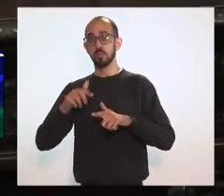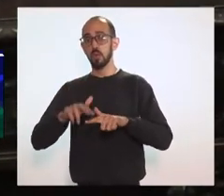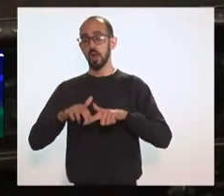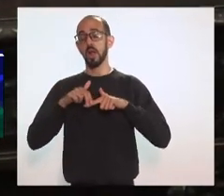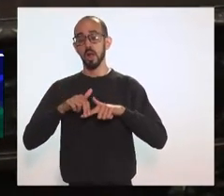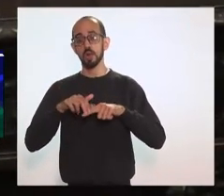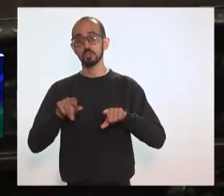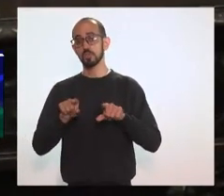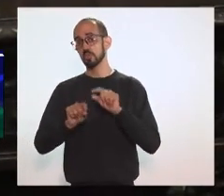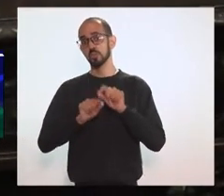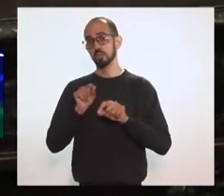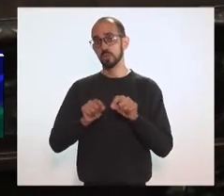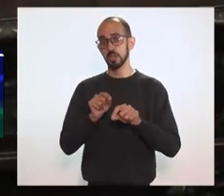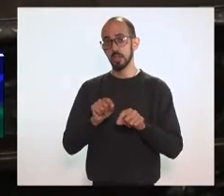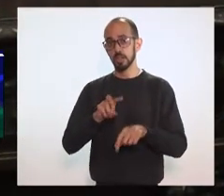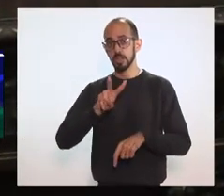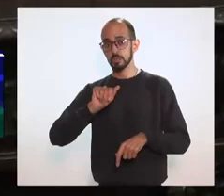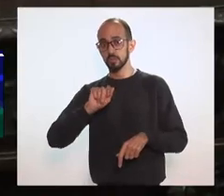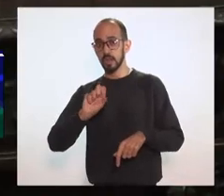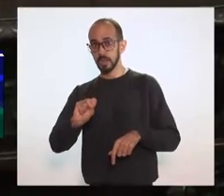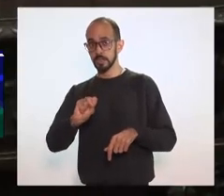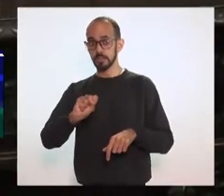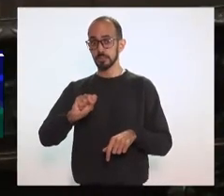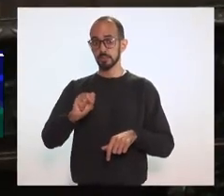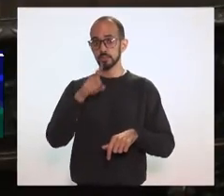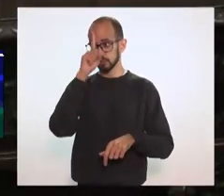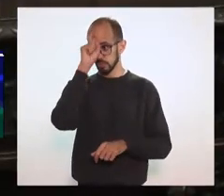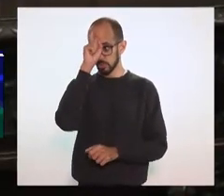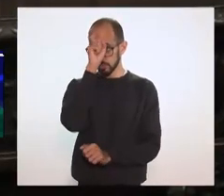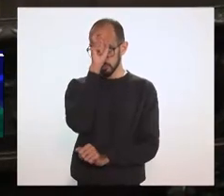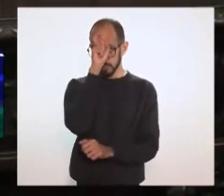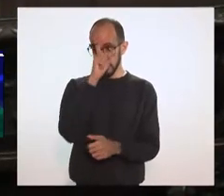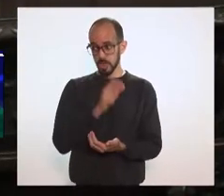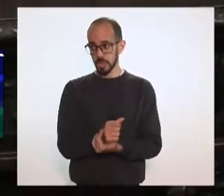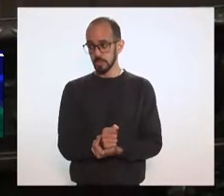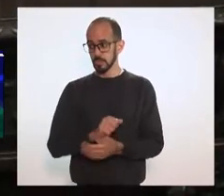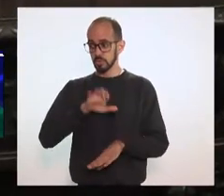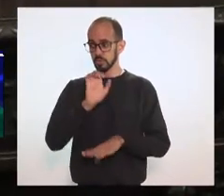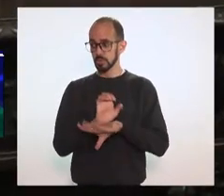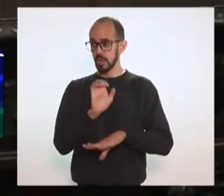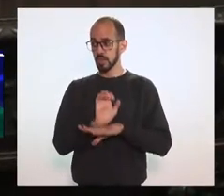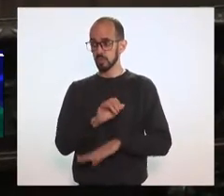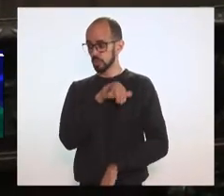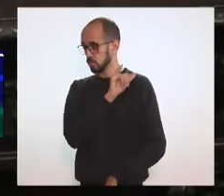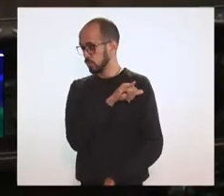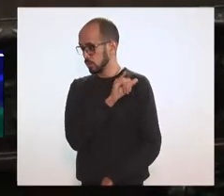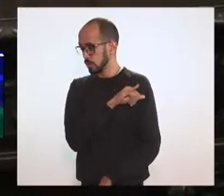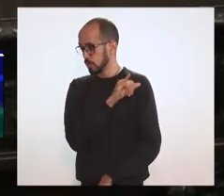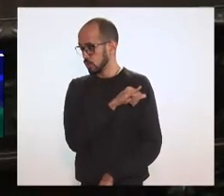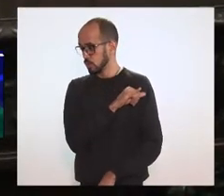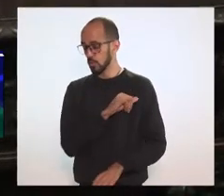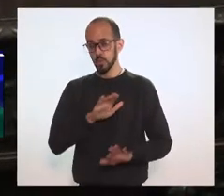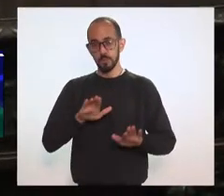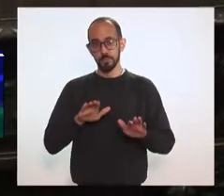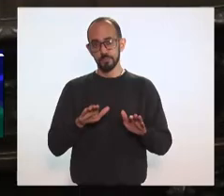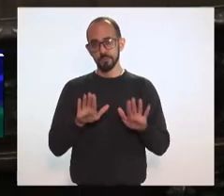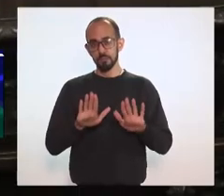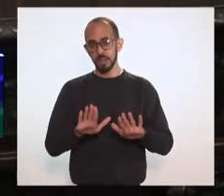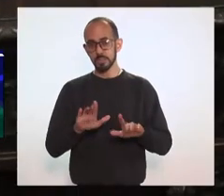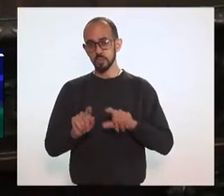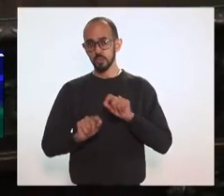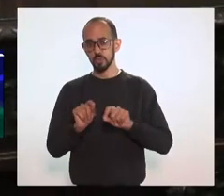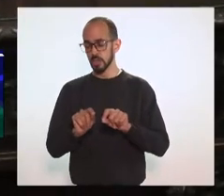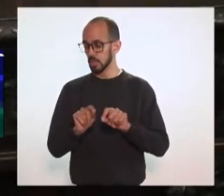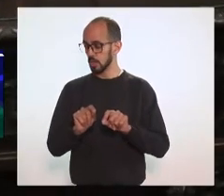das vagas nos leitos hospitalares, nos leitos de UTI, no estado do Rio de Janeiro. Ora, o governador, horas